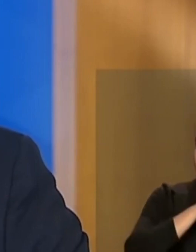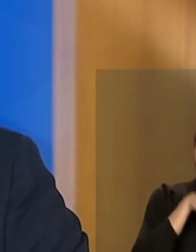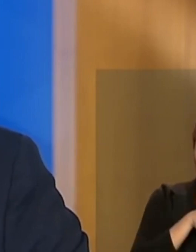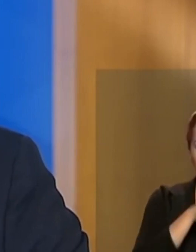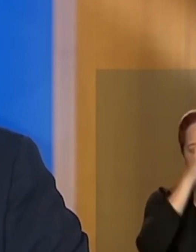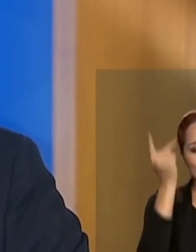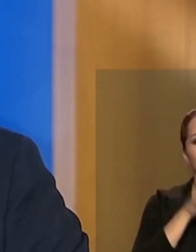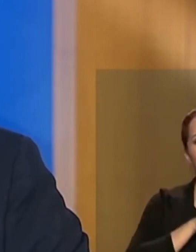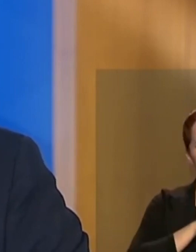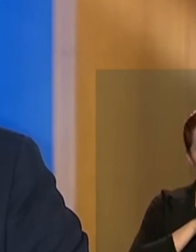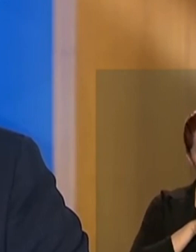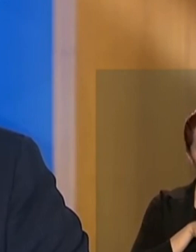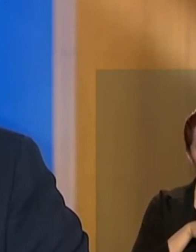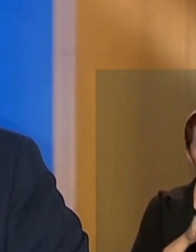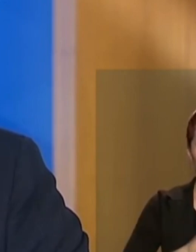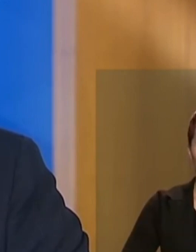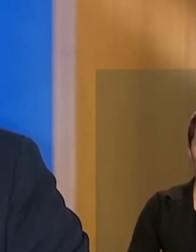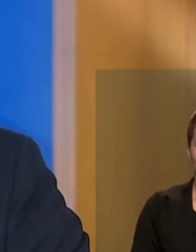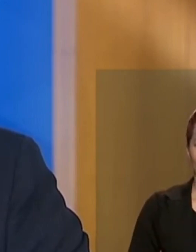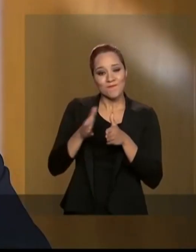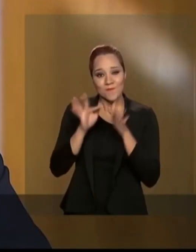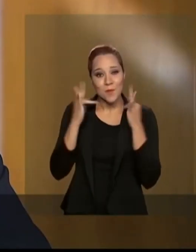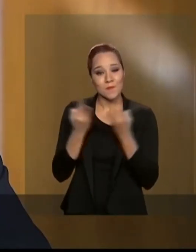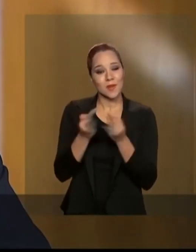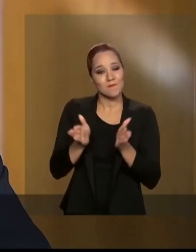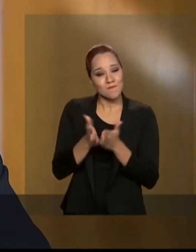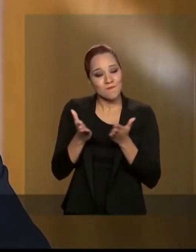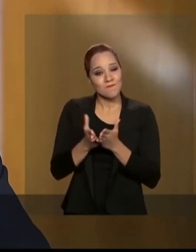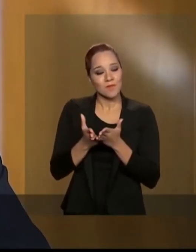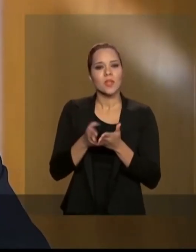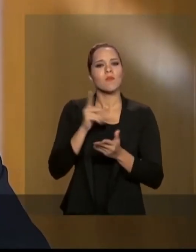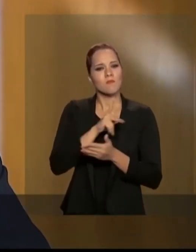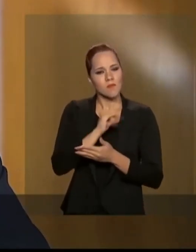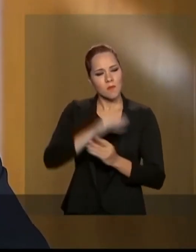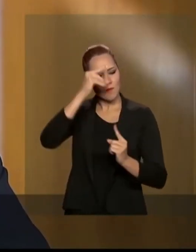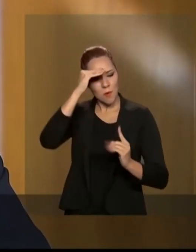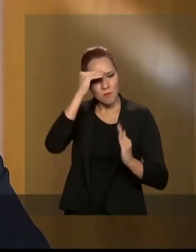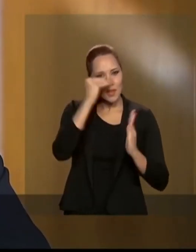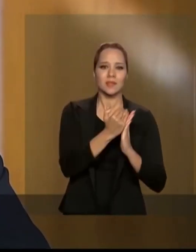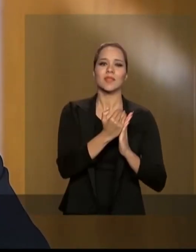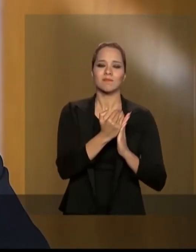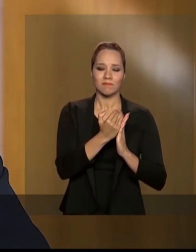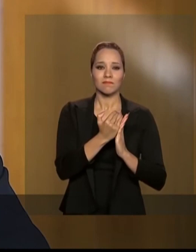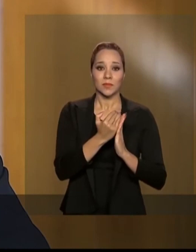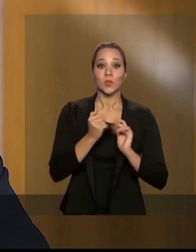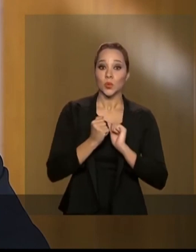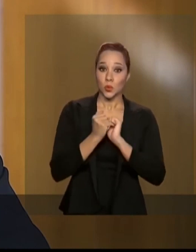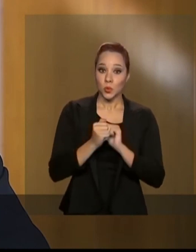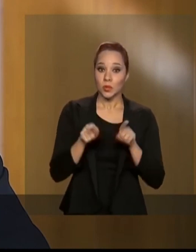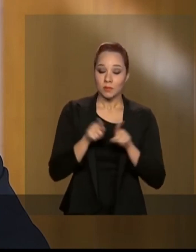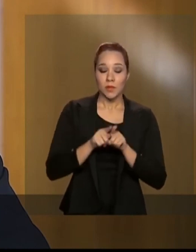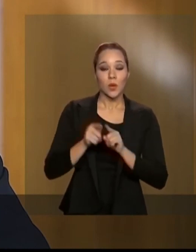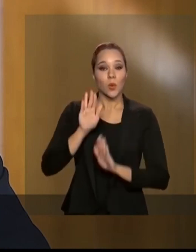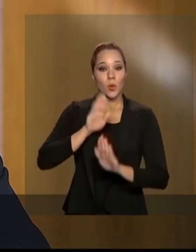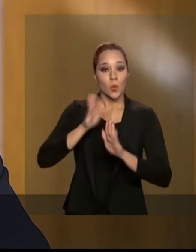enfatizando o medicamento como a cura para o novo coronavírus. Vamos cumprir essa missão ao mesmo tempo em que